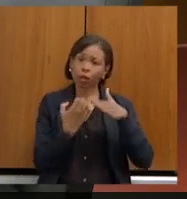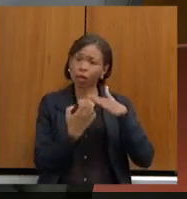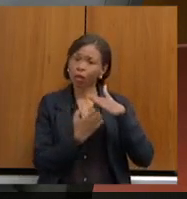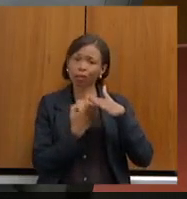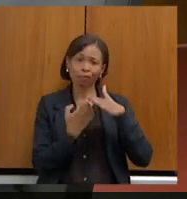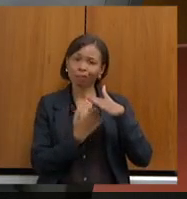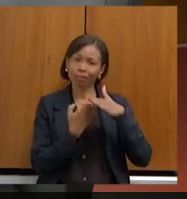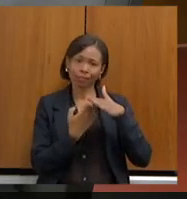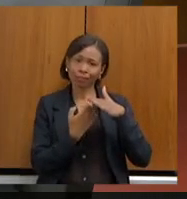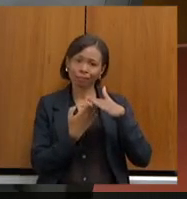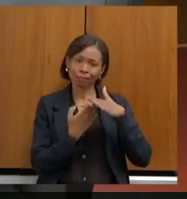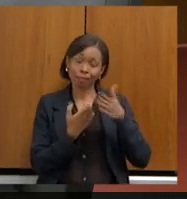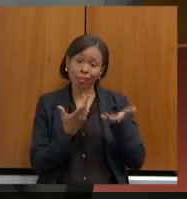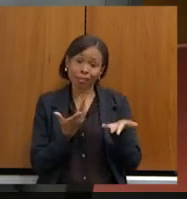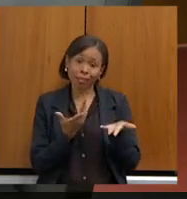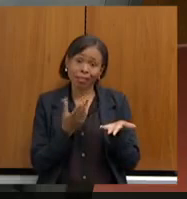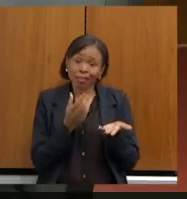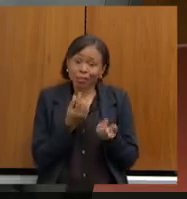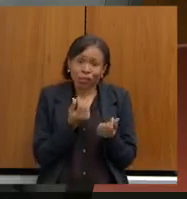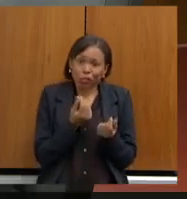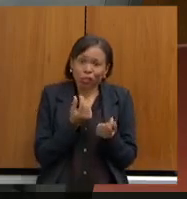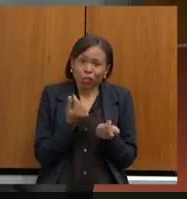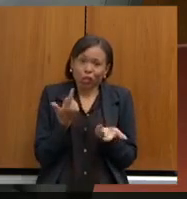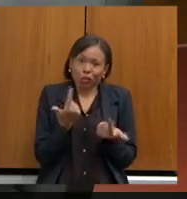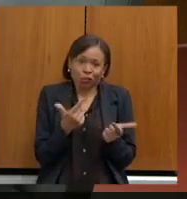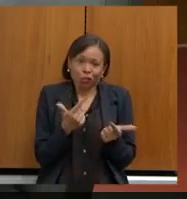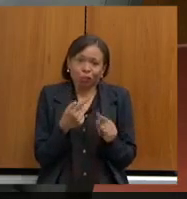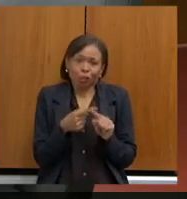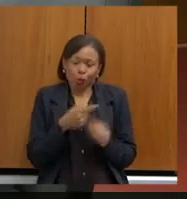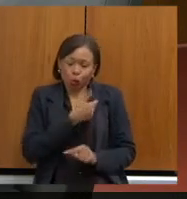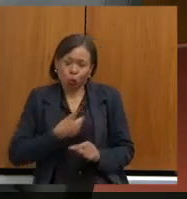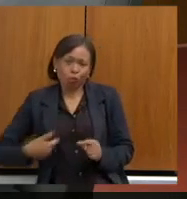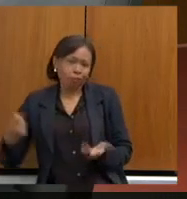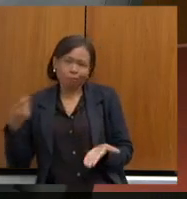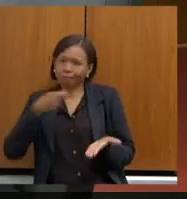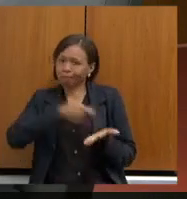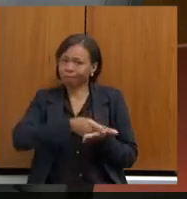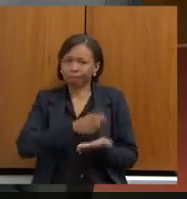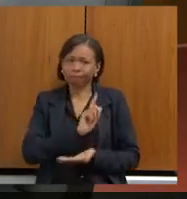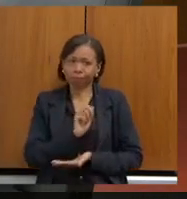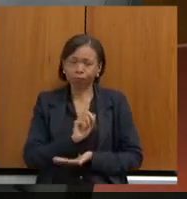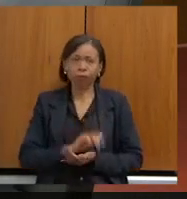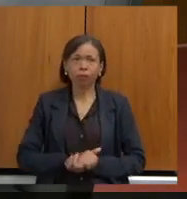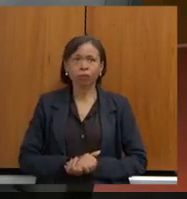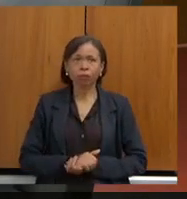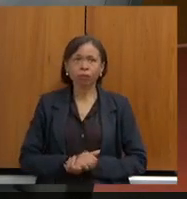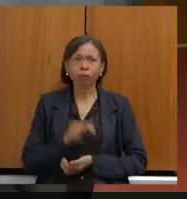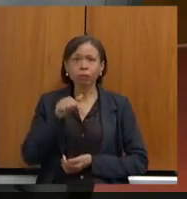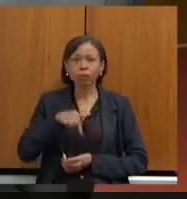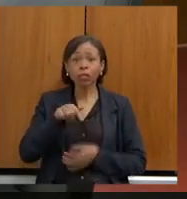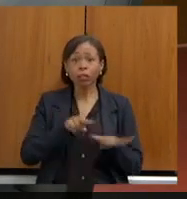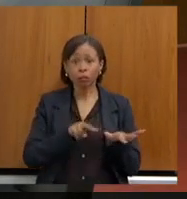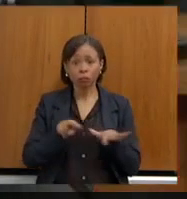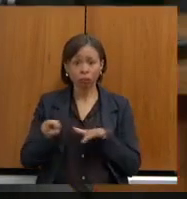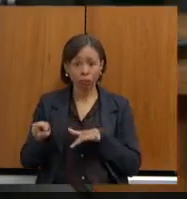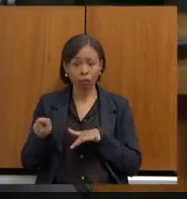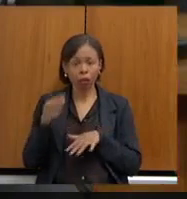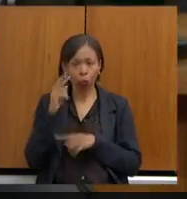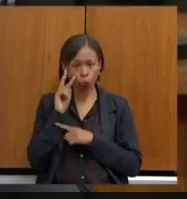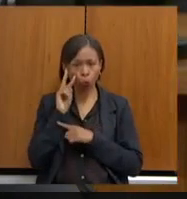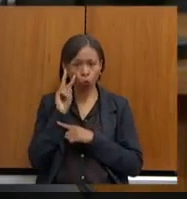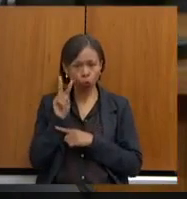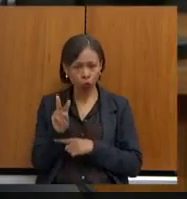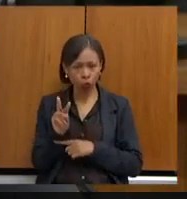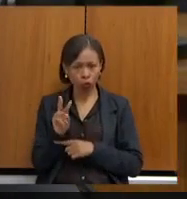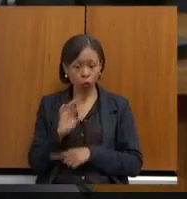por fim eu nessa semana sair acompanha um policial adoecido bom